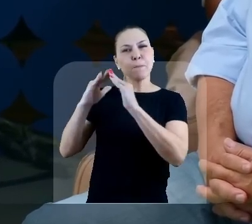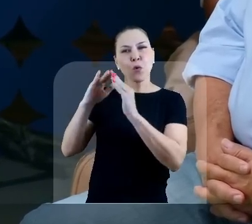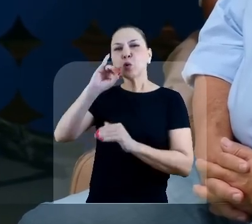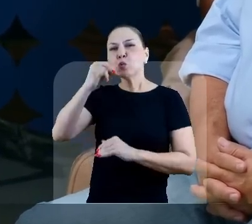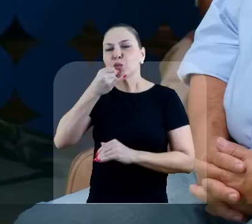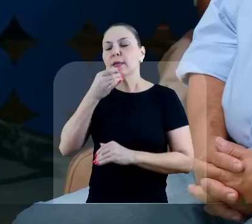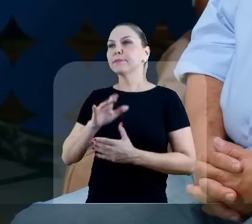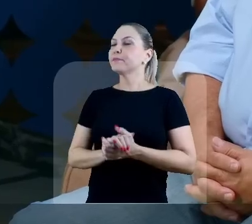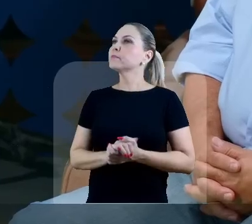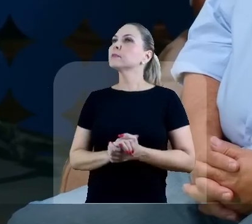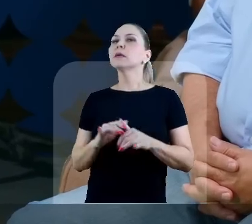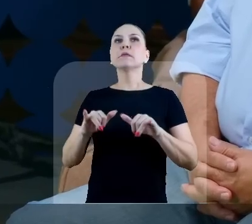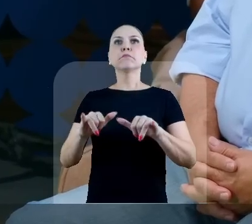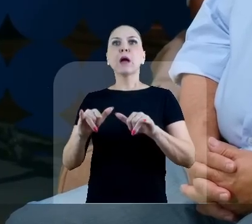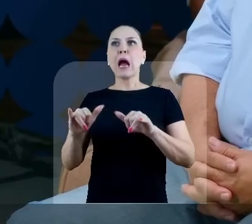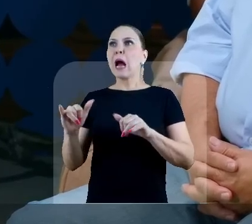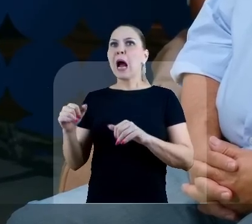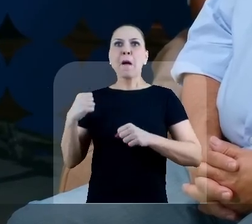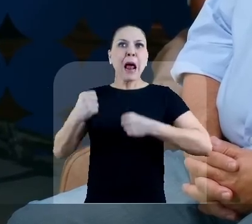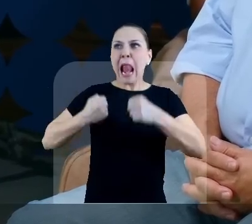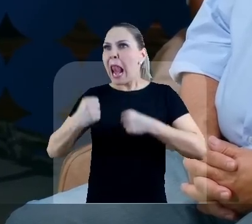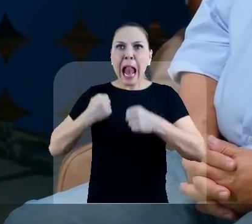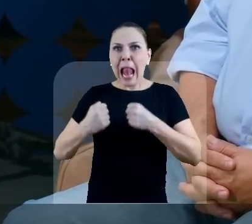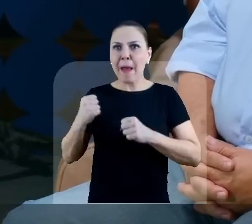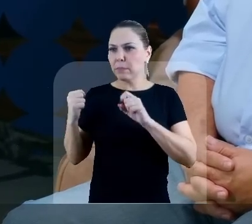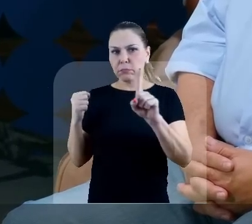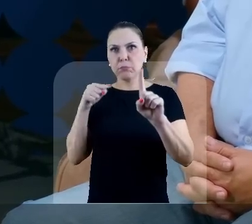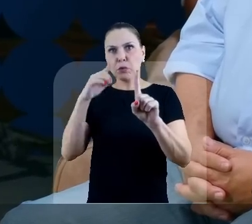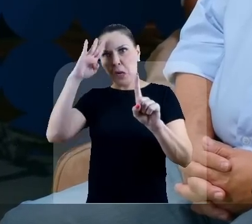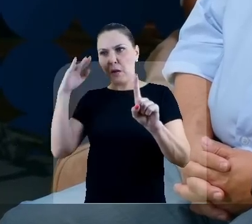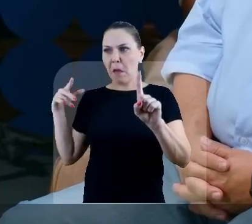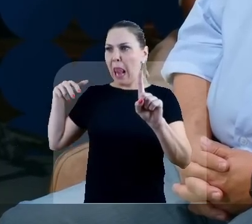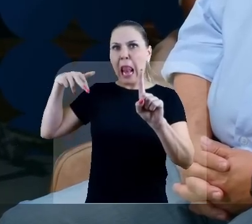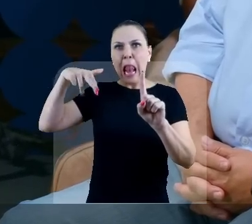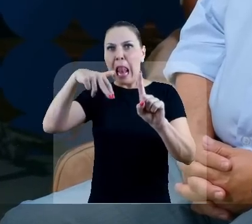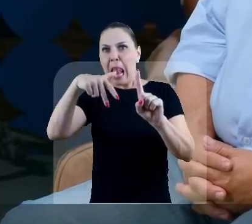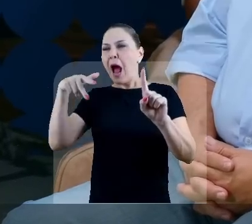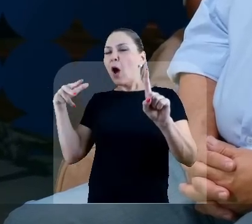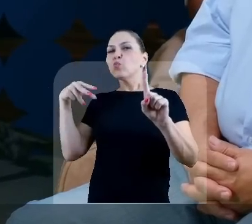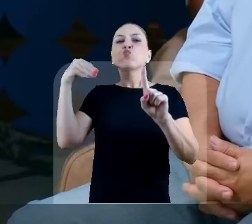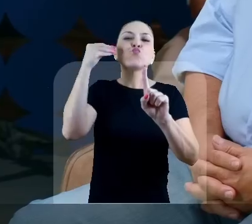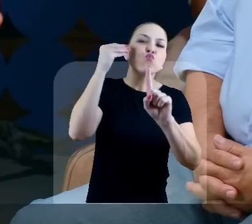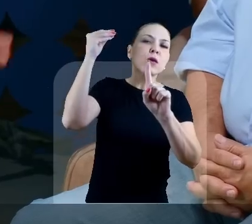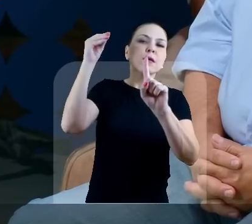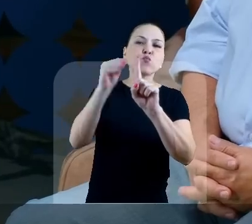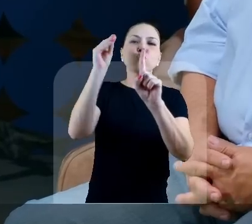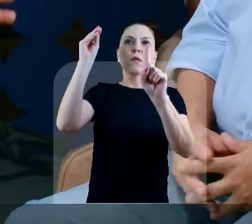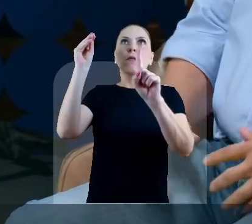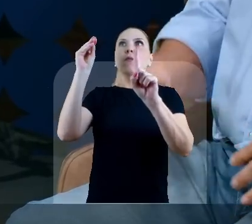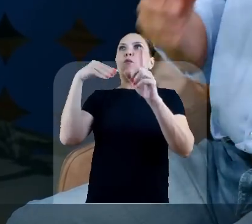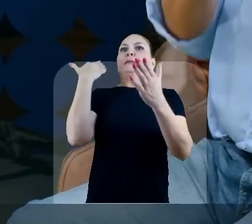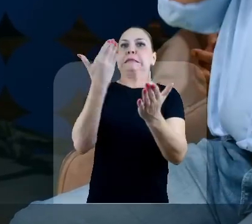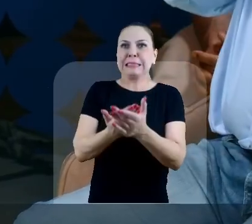lá, fomos no evento em Jundiaí, veio um marmanjo correndo, passou por mim, eu estava atrás, e voou e deu um beijo nele aqui, que ele